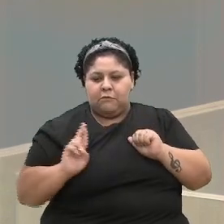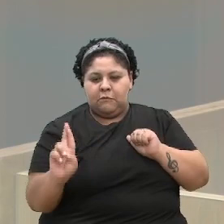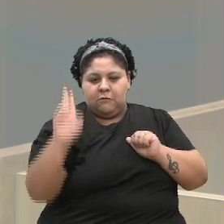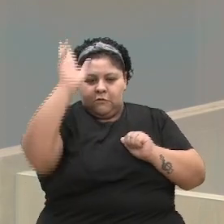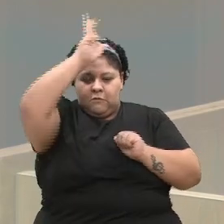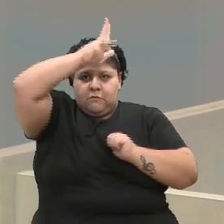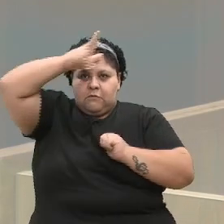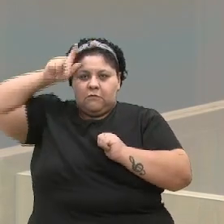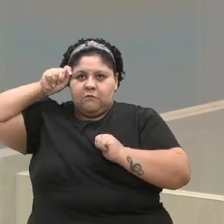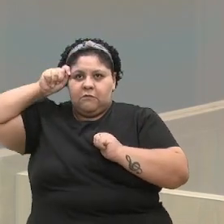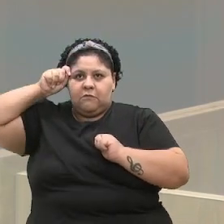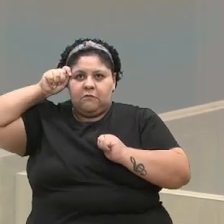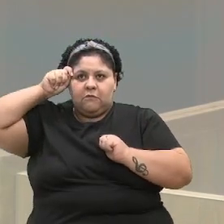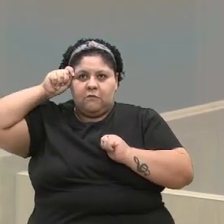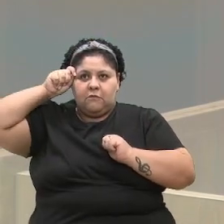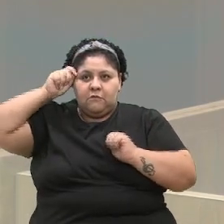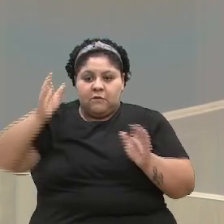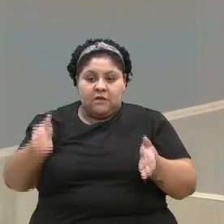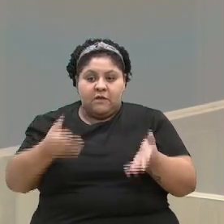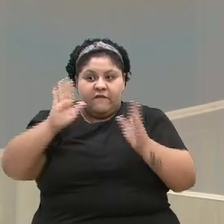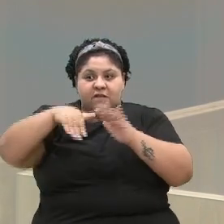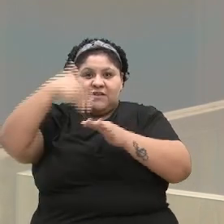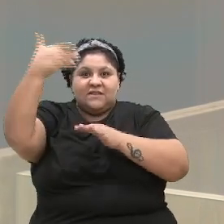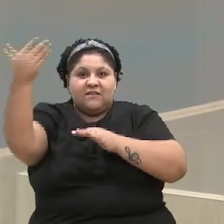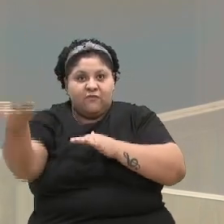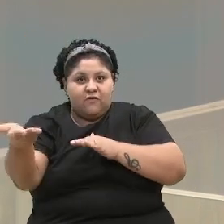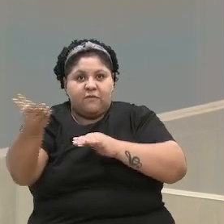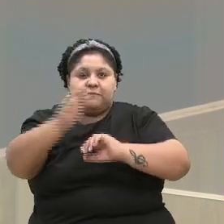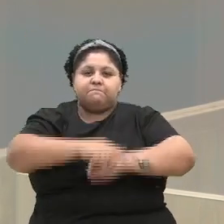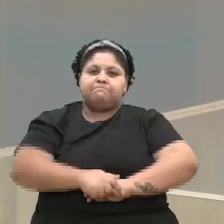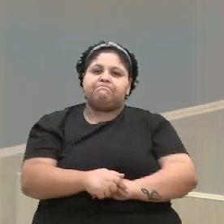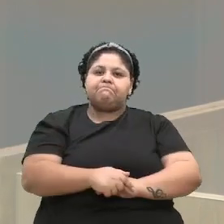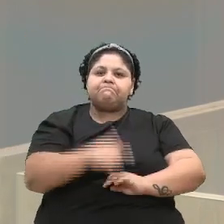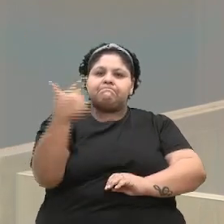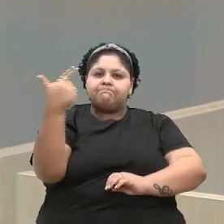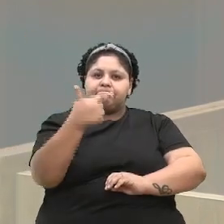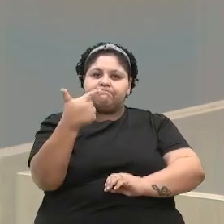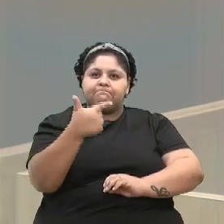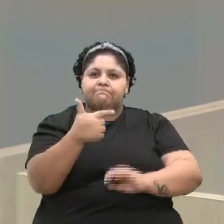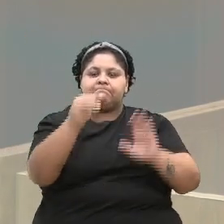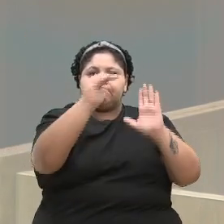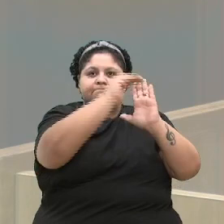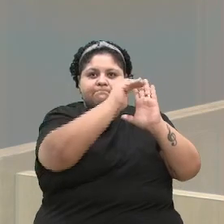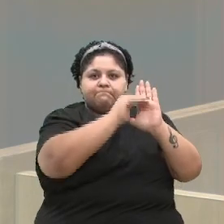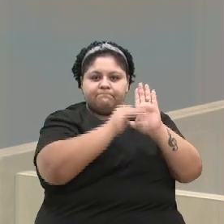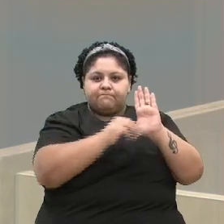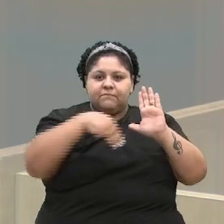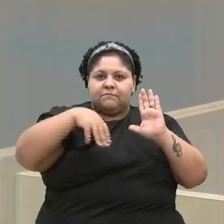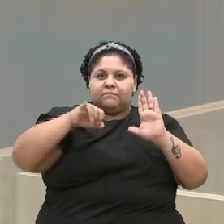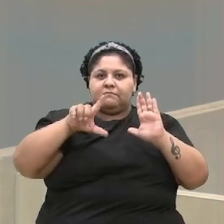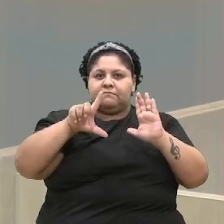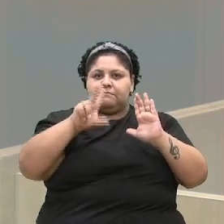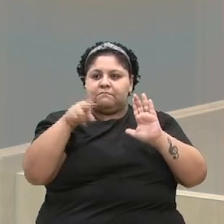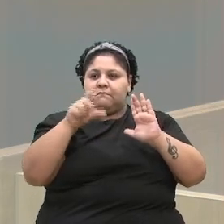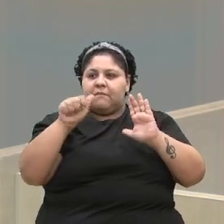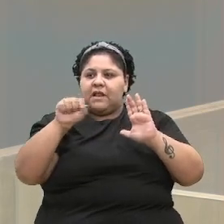eventos realizados fora do seu território. Inciso segundo, o programa das milhas solidárias